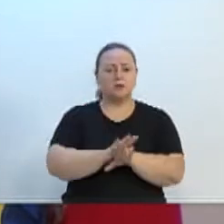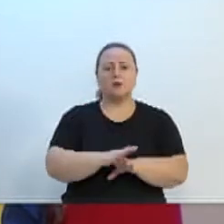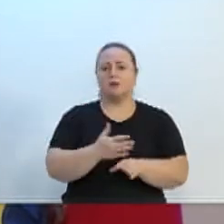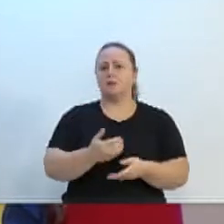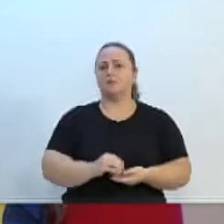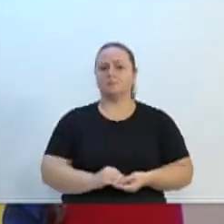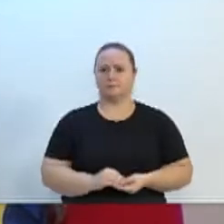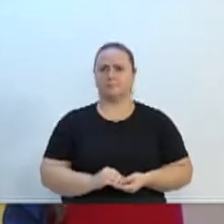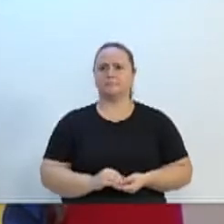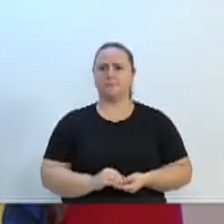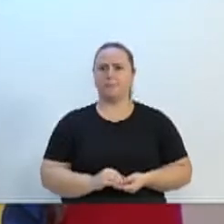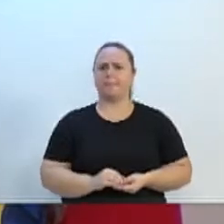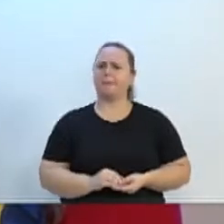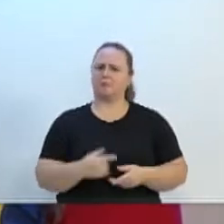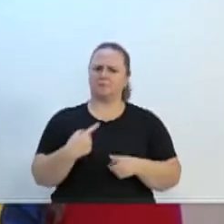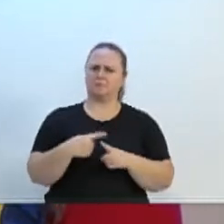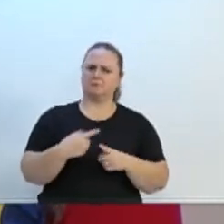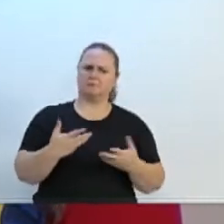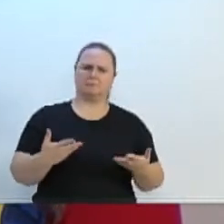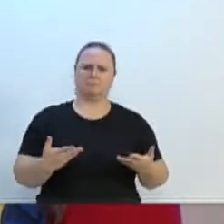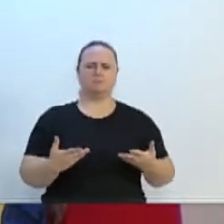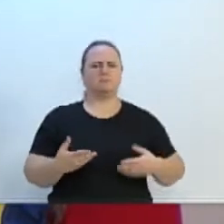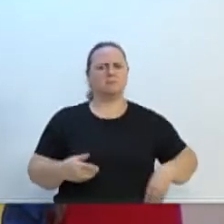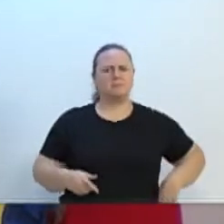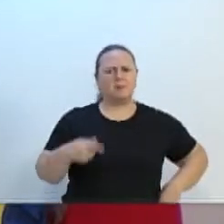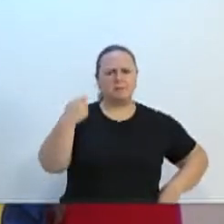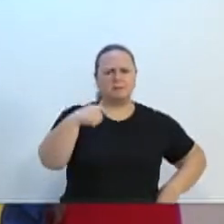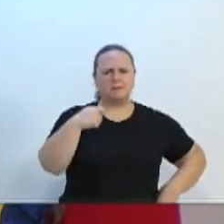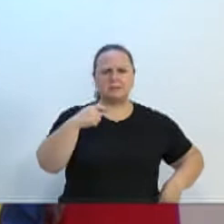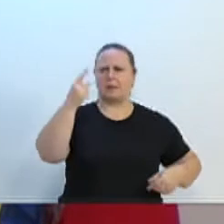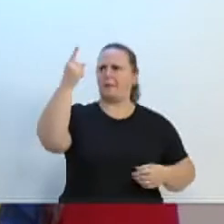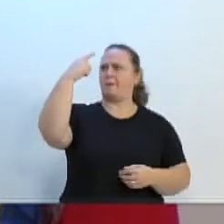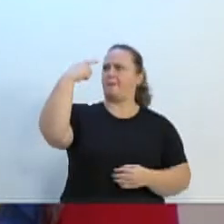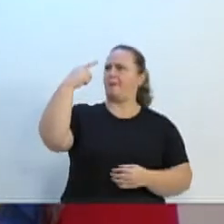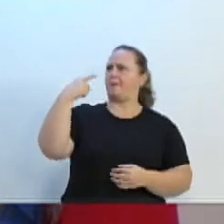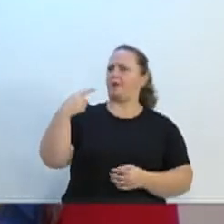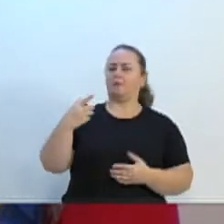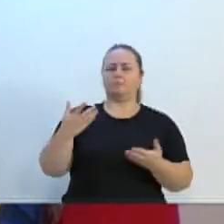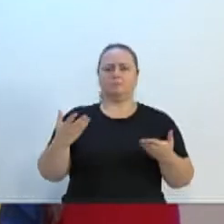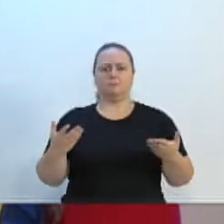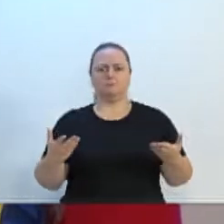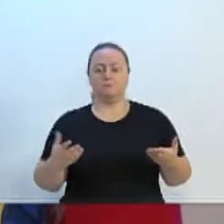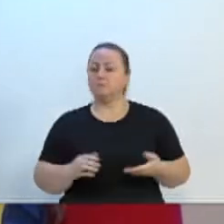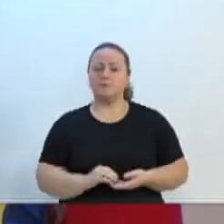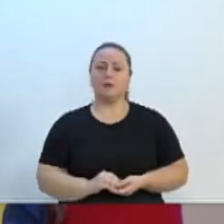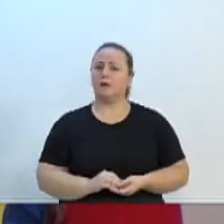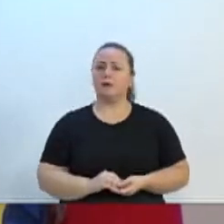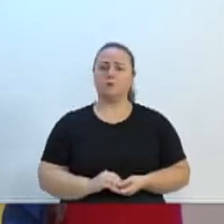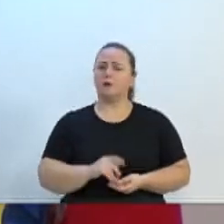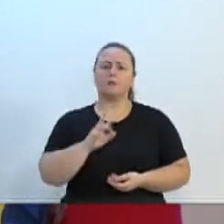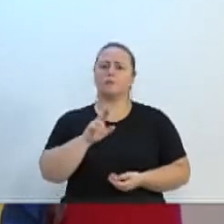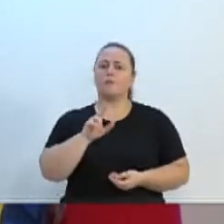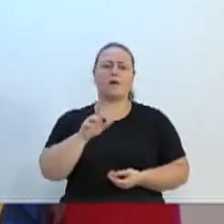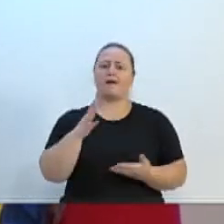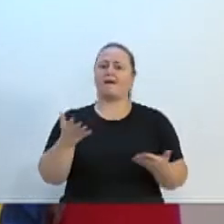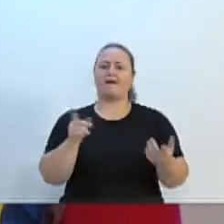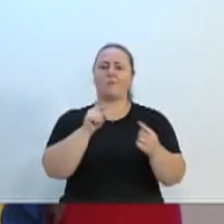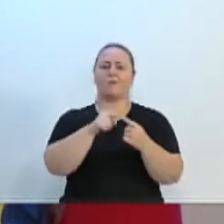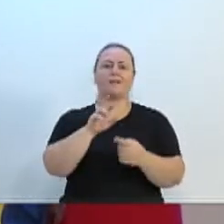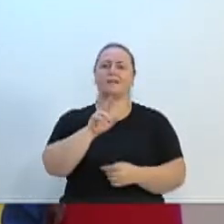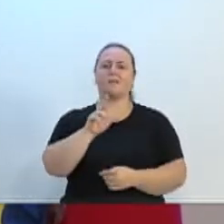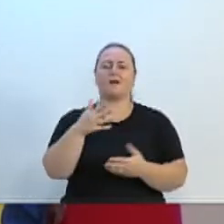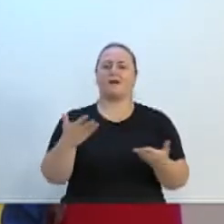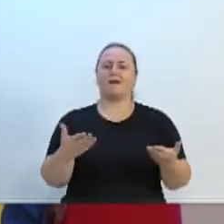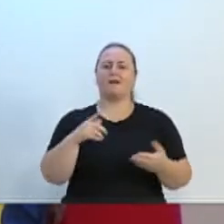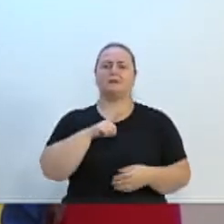Porque também me questionaram, tu é a favor de empurrar de goela abaixo? Eu disse, não tem nada de empurrar de goela abaixo. O projeto tinha 5 ou